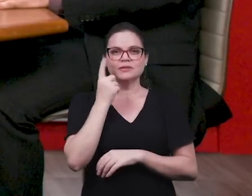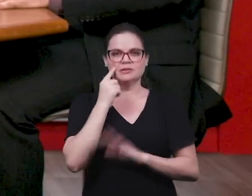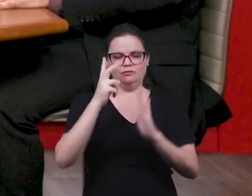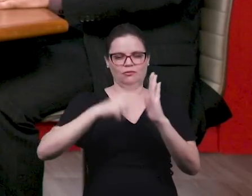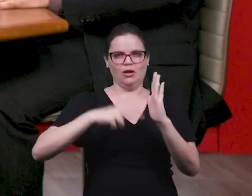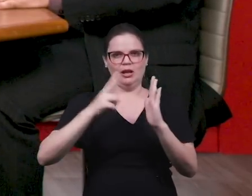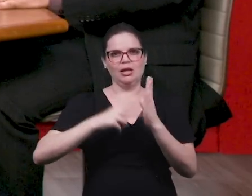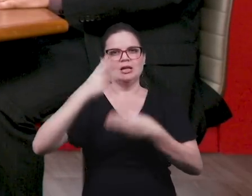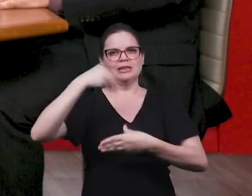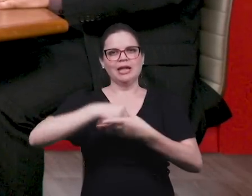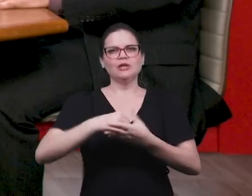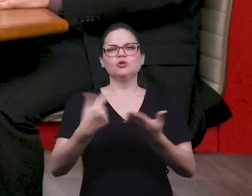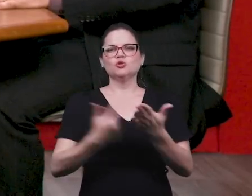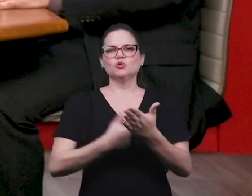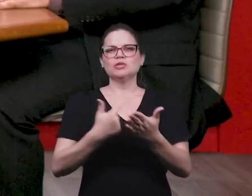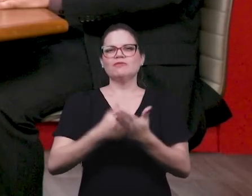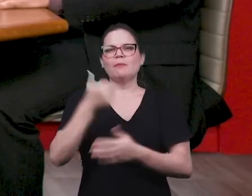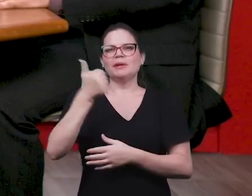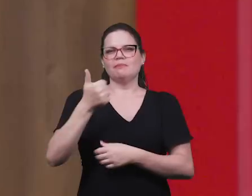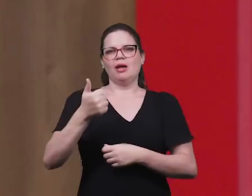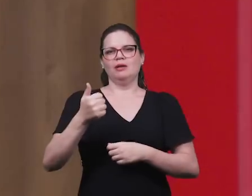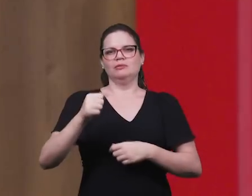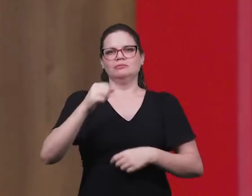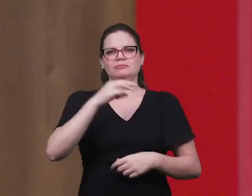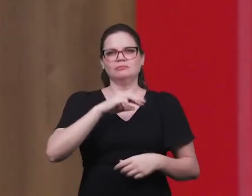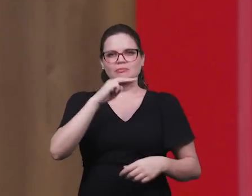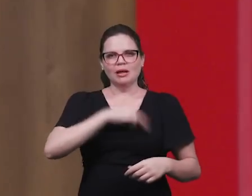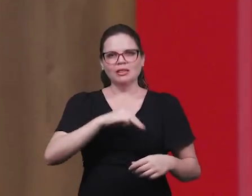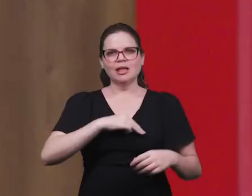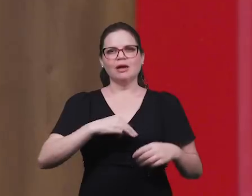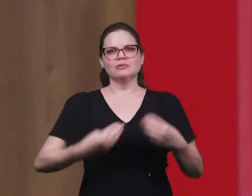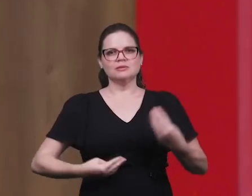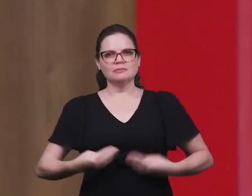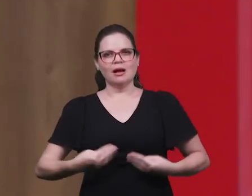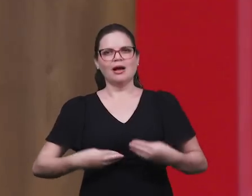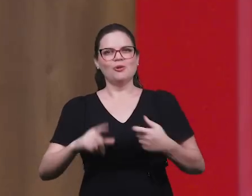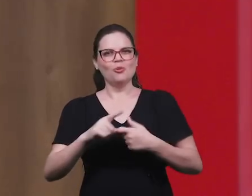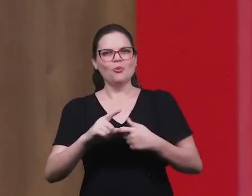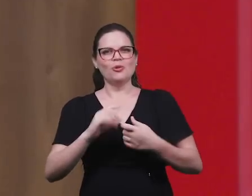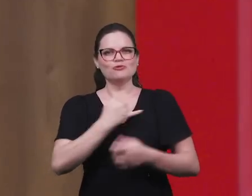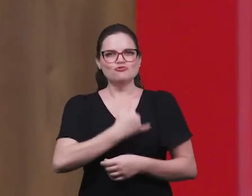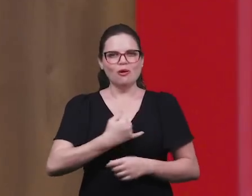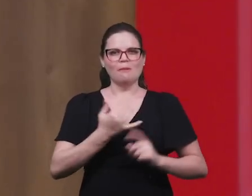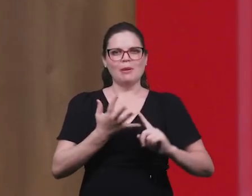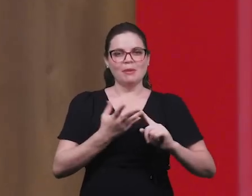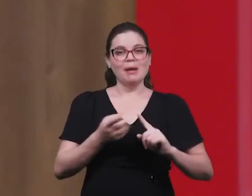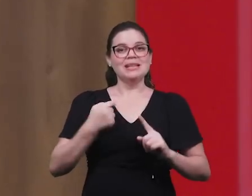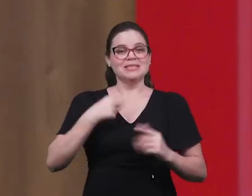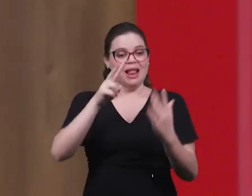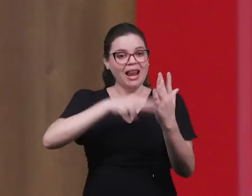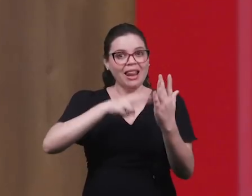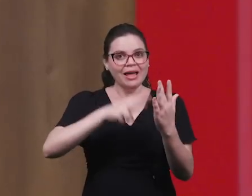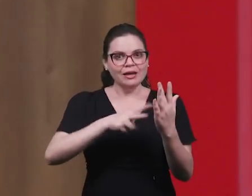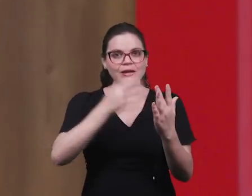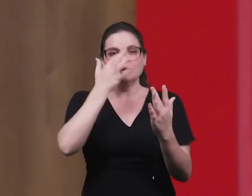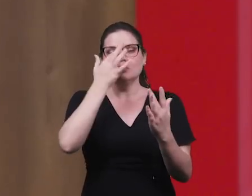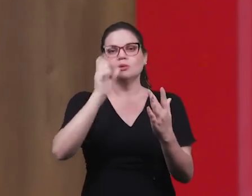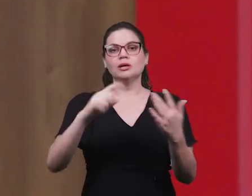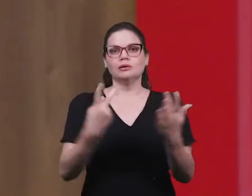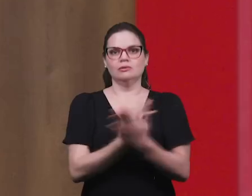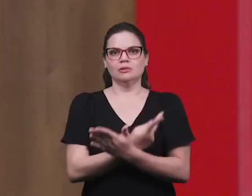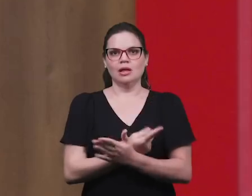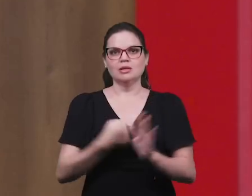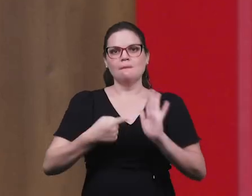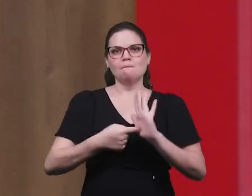nos Evangelhos, não tinha ninguém que conhecia mais a Bíblia do que os fariseus. Eles tinham todo o conhecimento da lei de